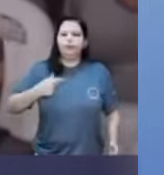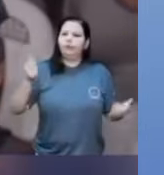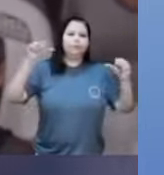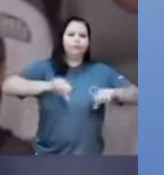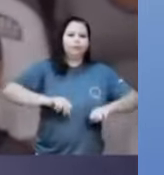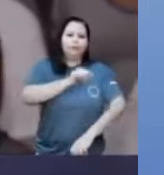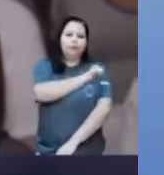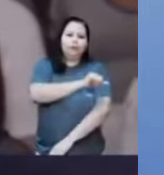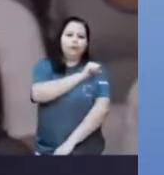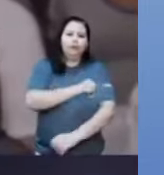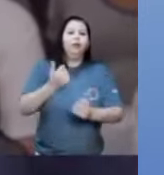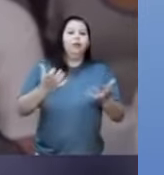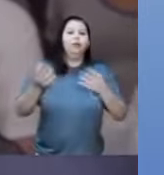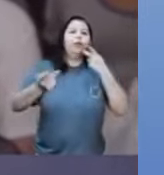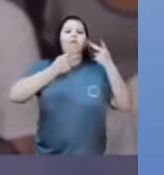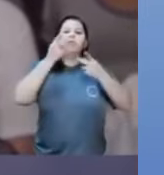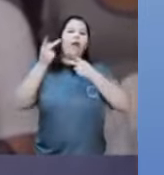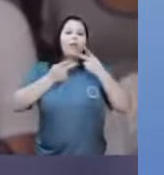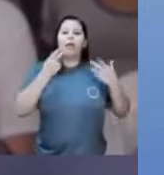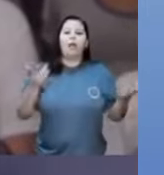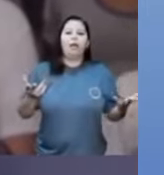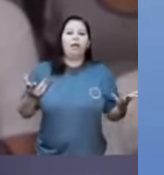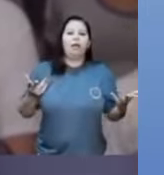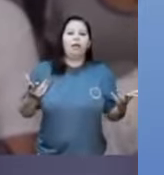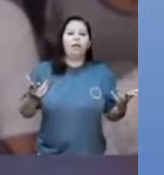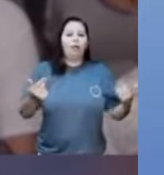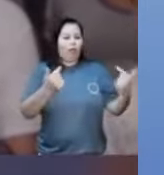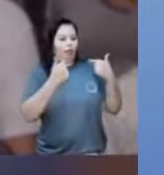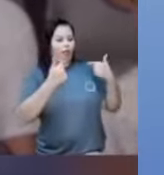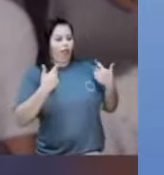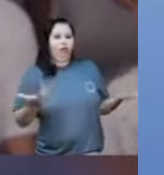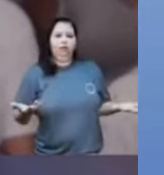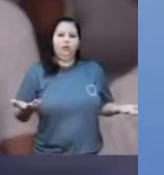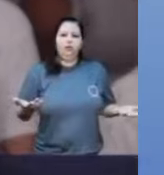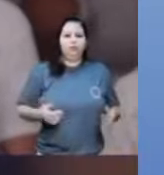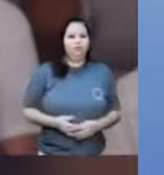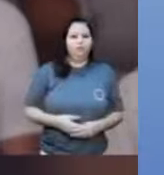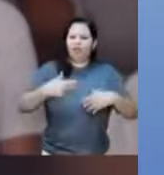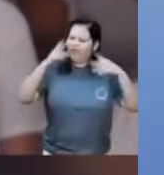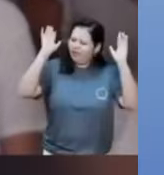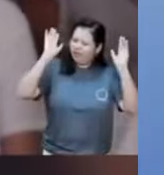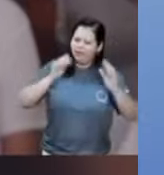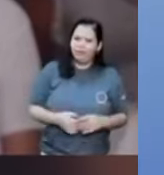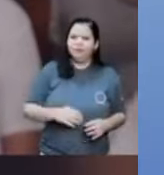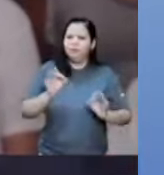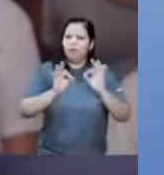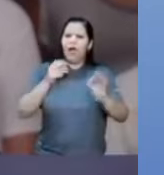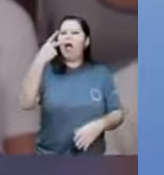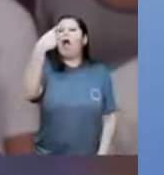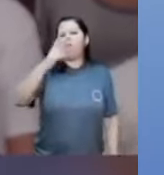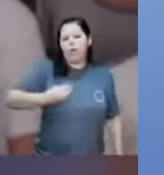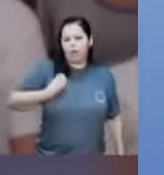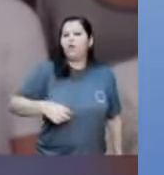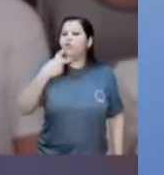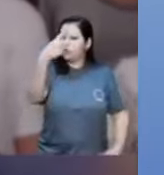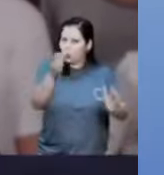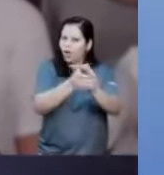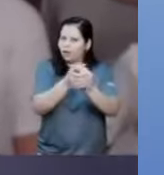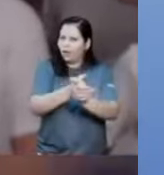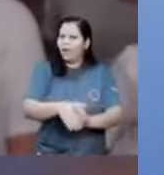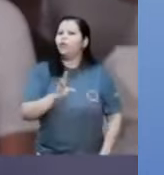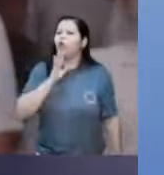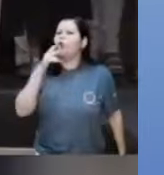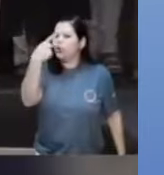Estado querer falar querer curtir em cima de mim pelo amor de Deus arruma a tua vida e teu casamento primeiro viu queridinho que eu